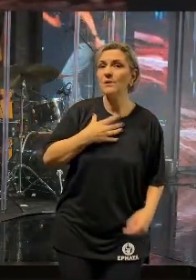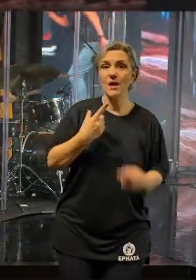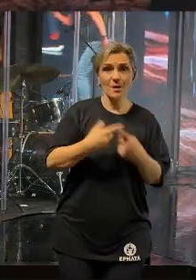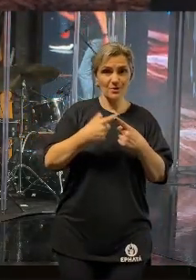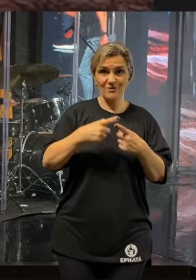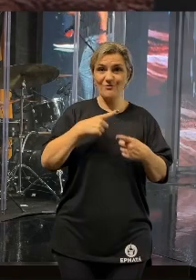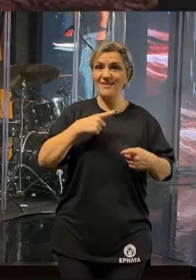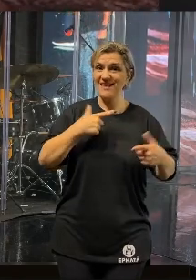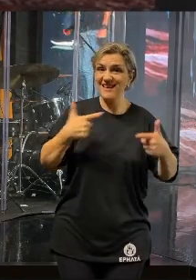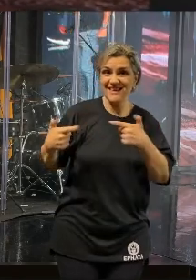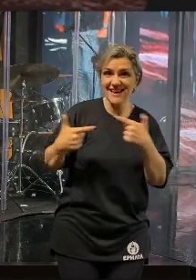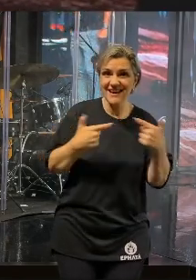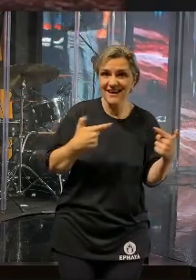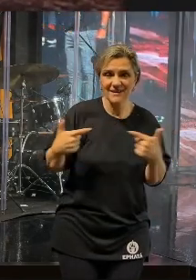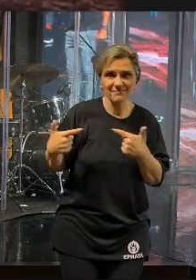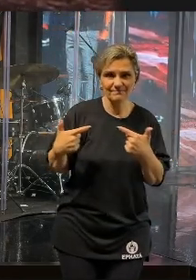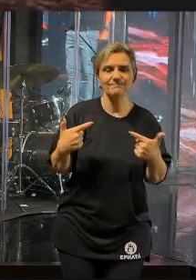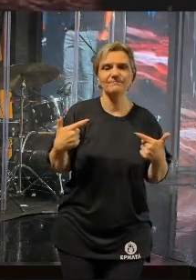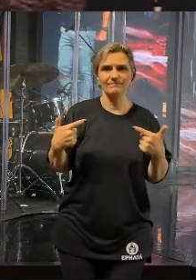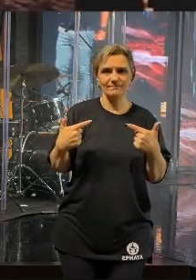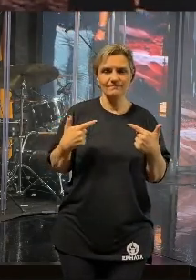guerra.